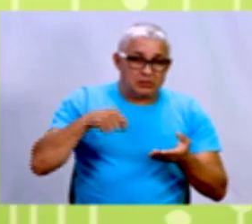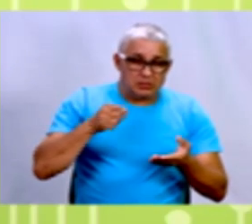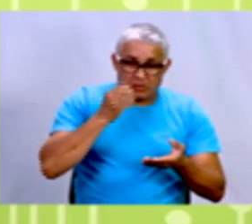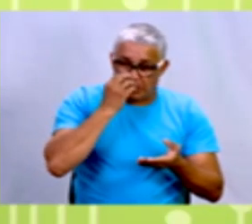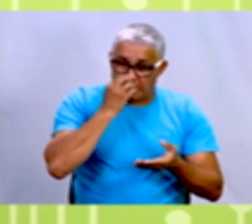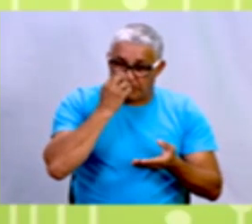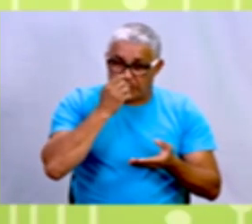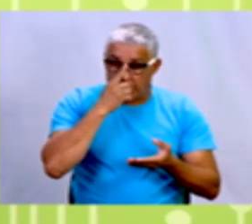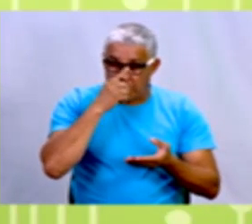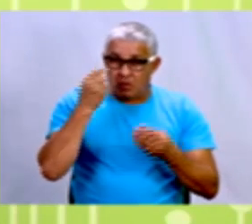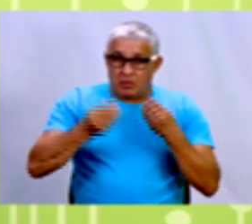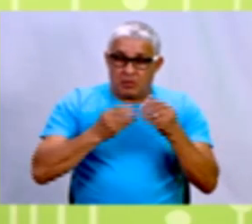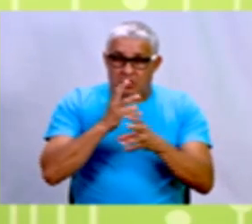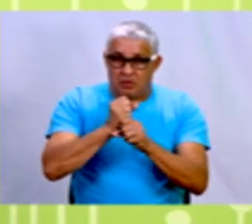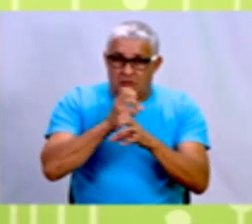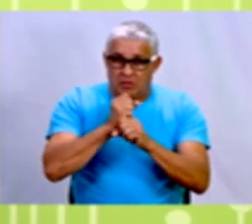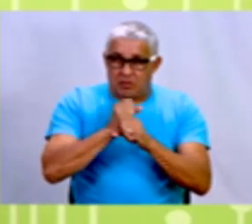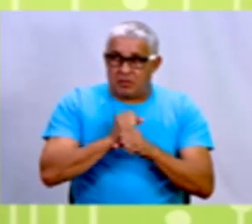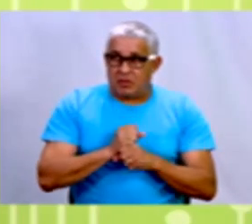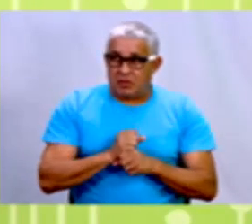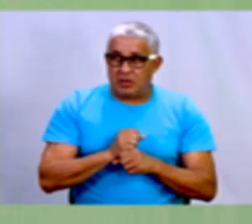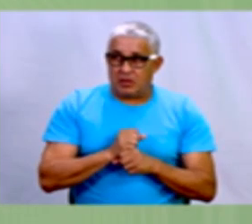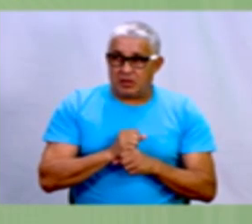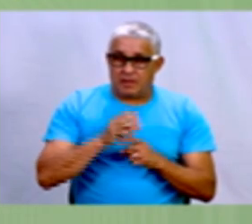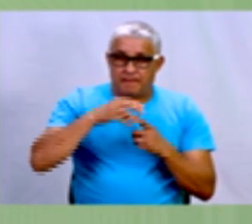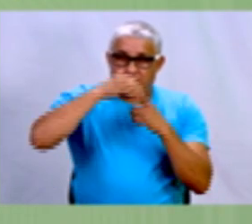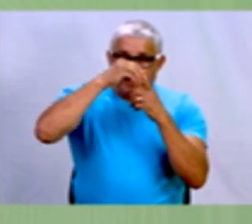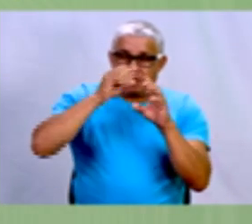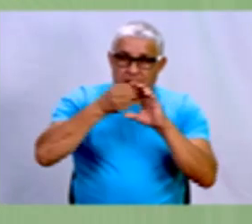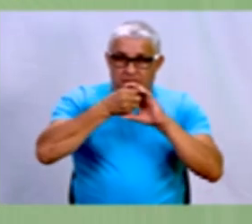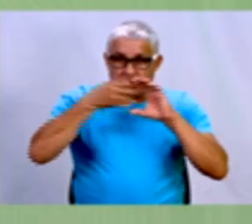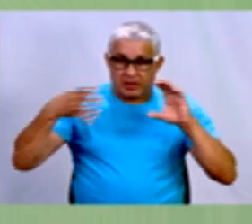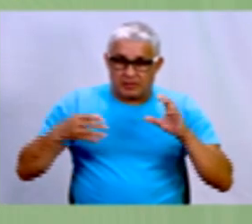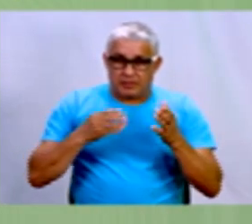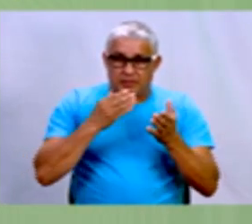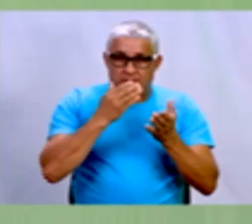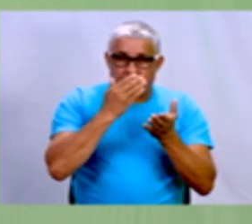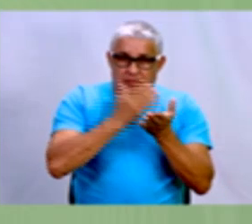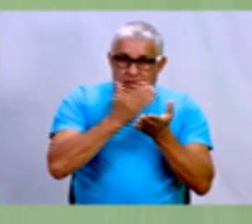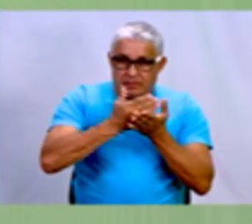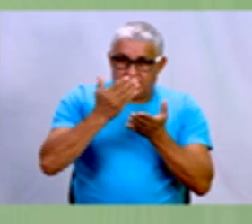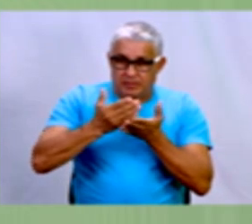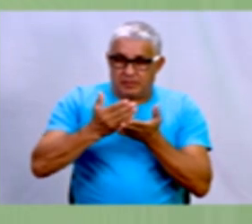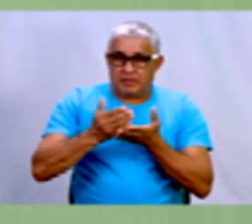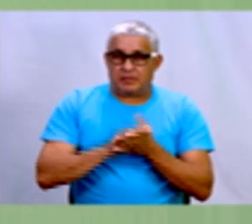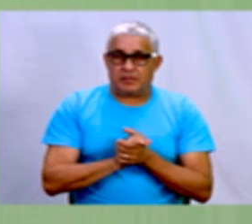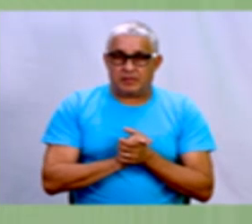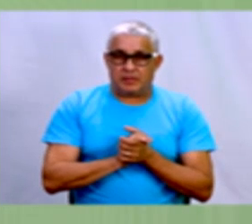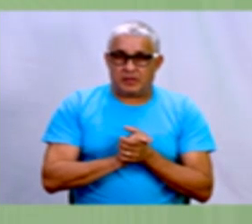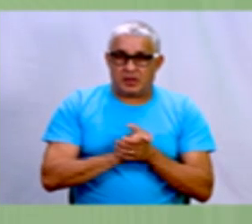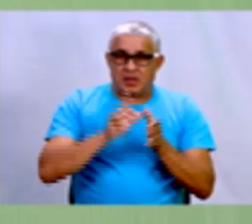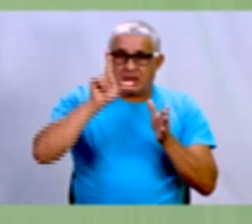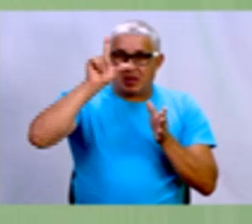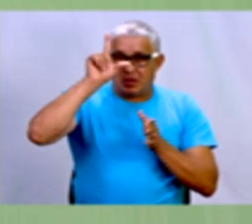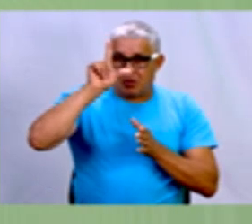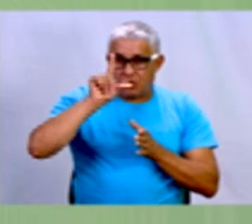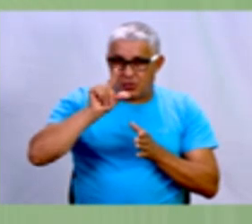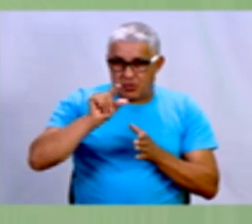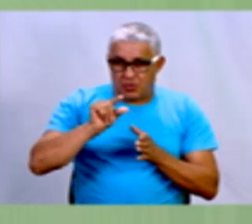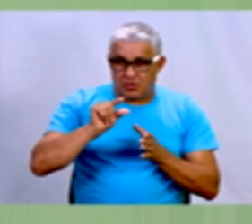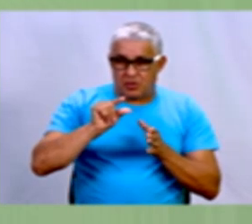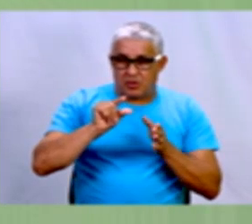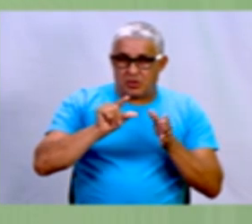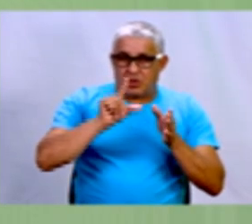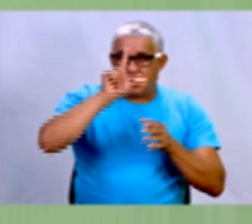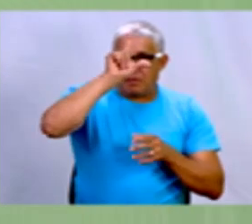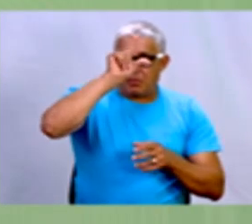essa fórmula aí, né? A principal característica das parcelas no sistema SAC é a redução uniforme de